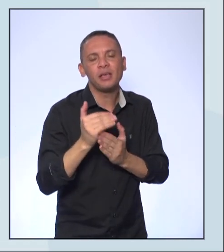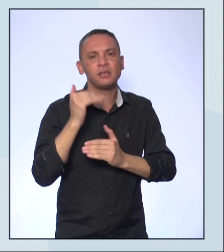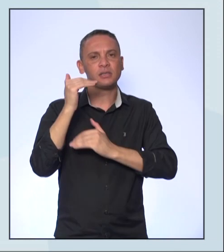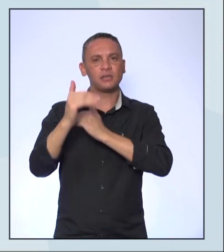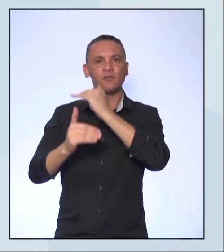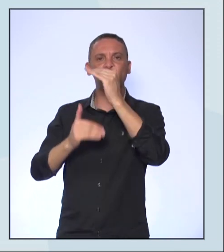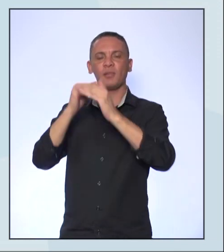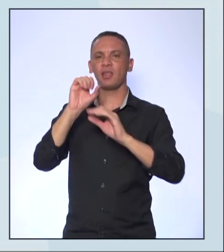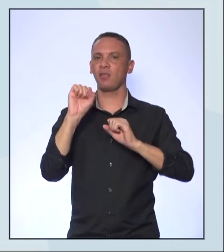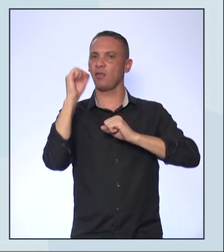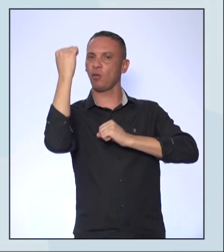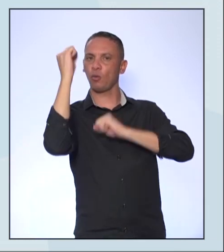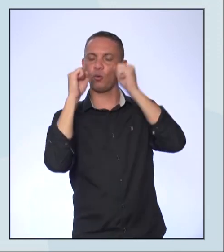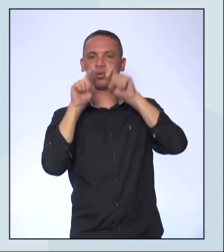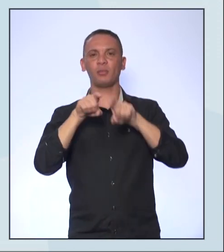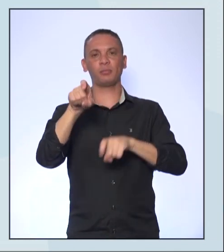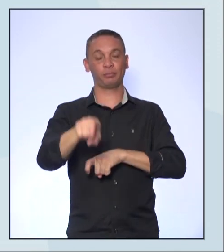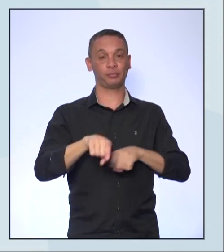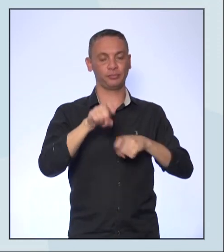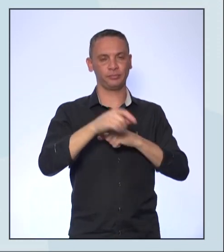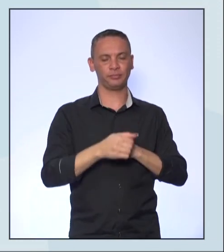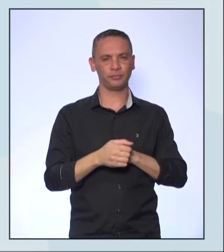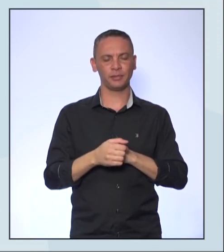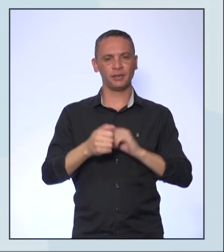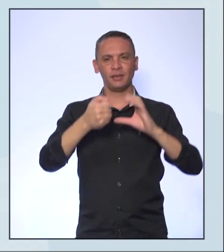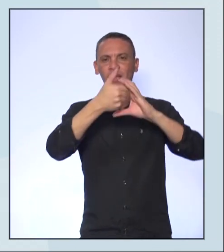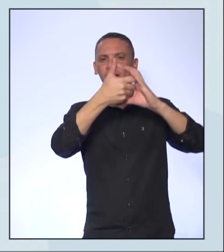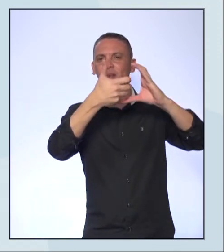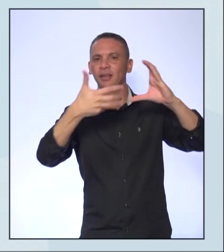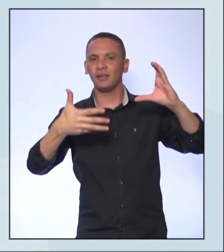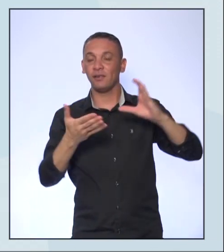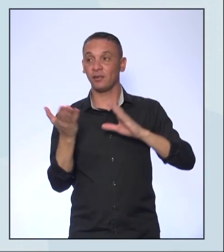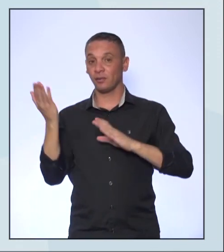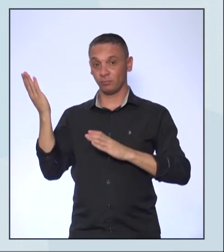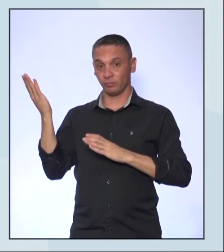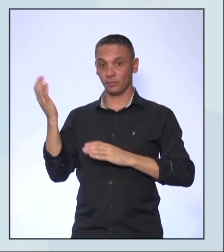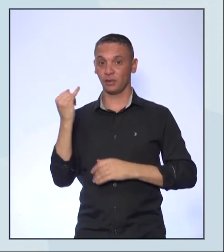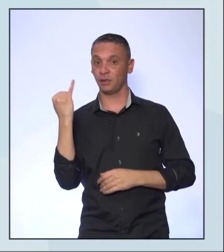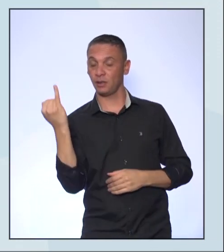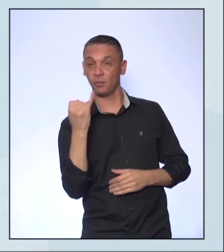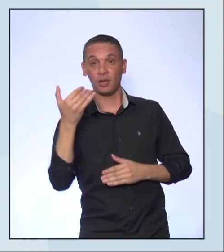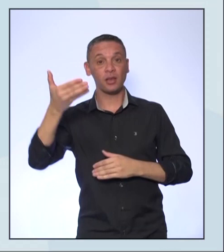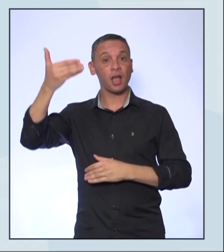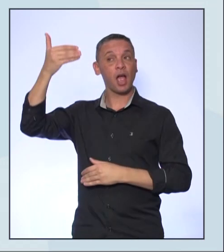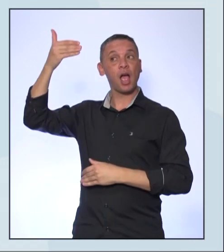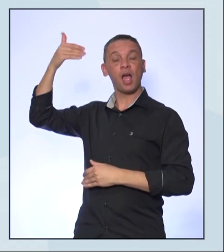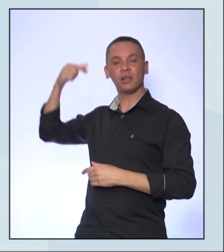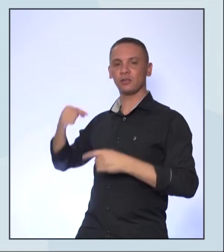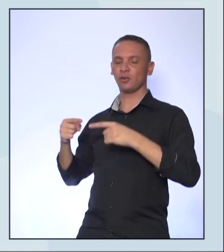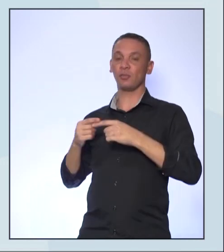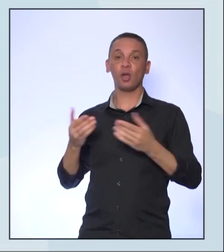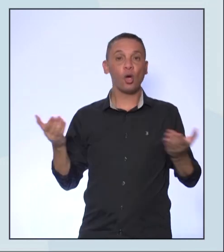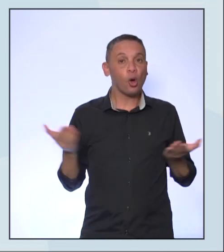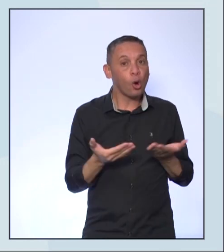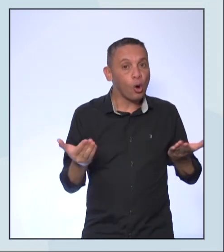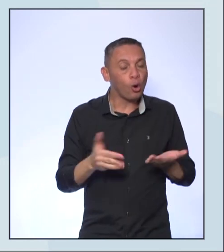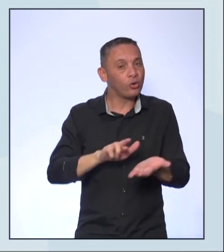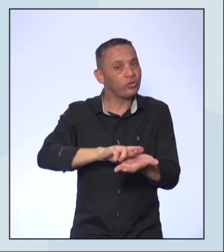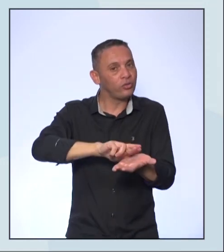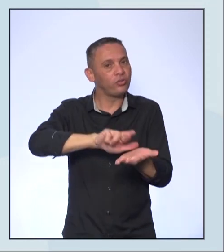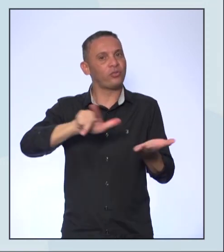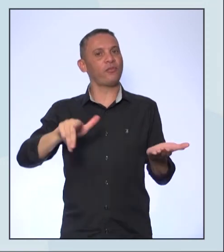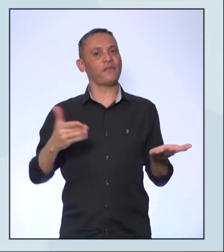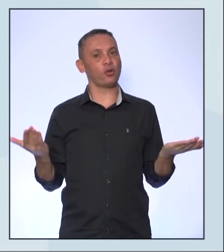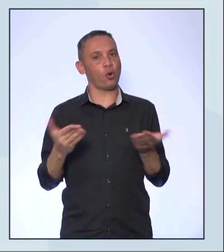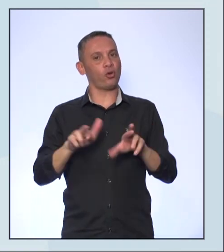de industrialização. Eu estou citando essas características como eram dadas naquela época. Hoje nós não citamos dessa maneira